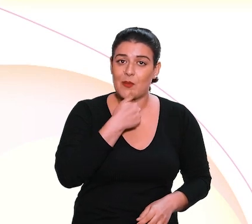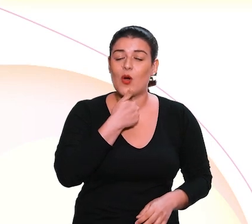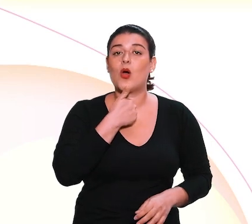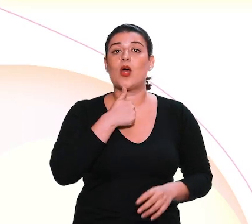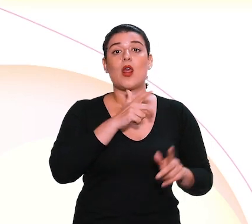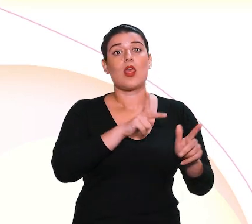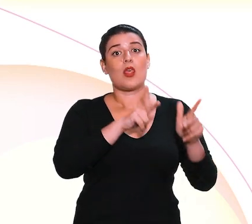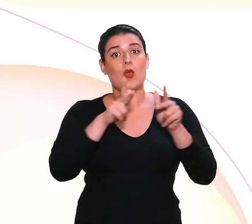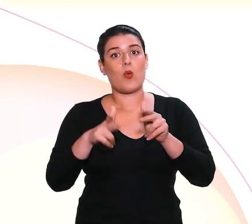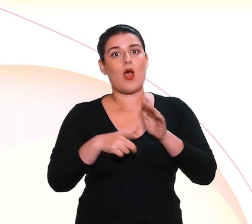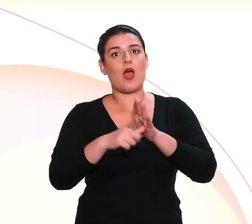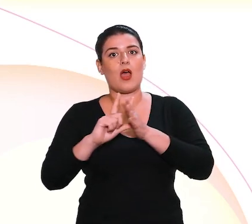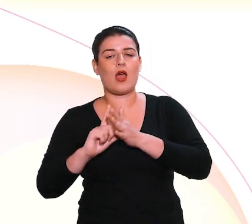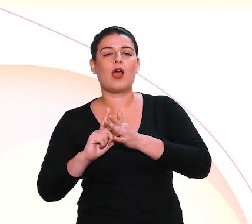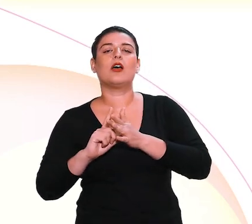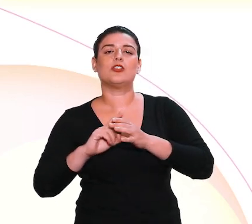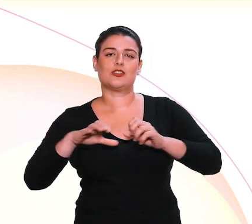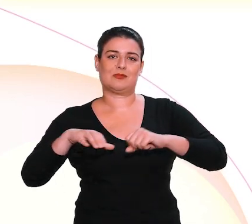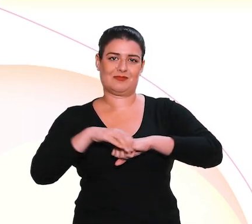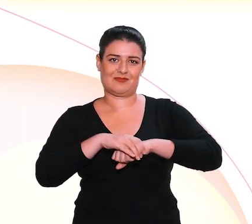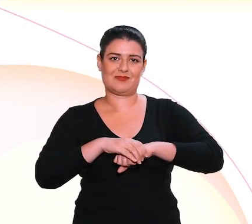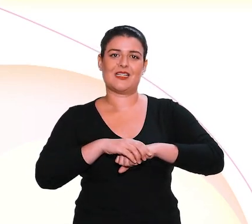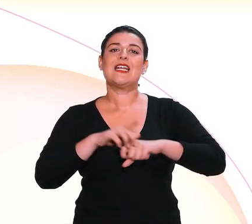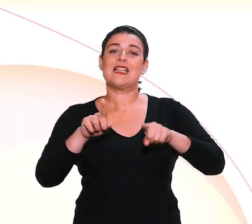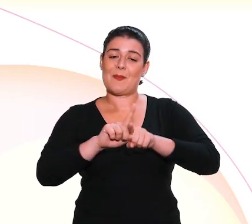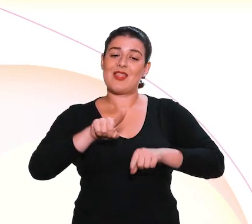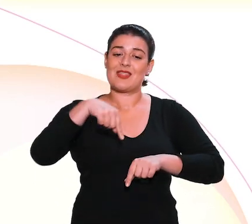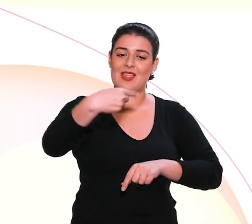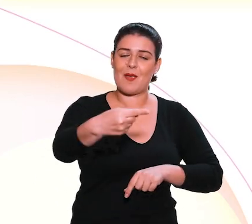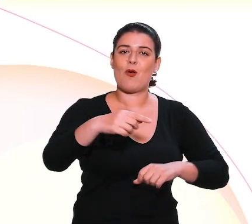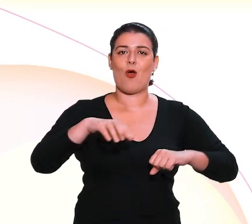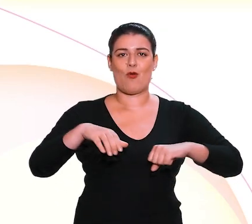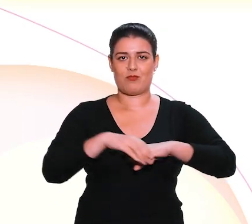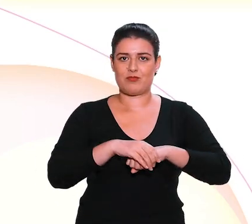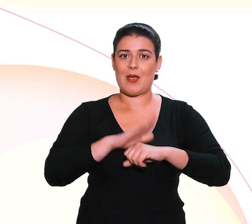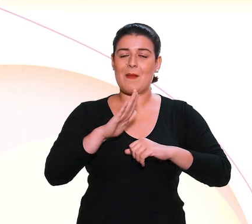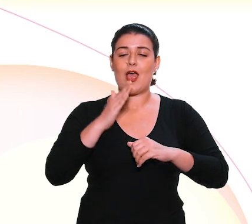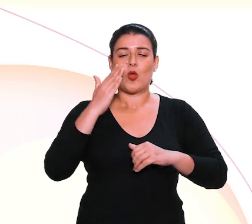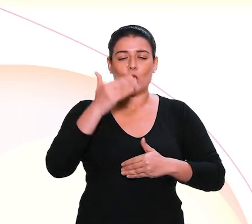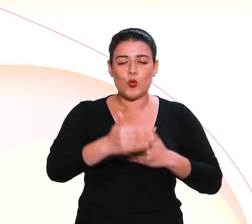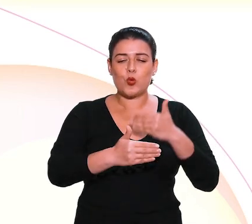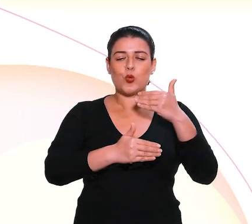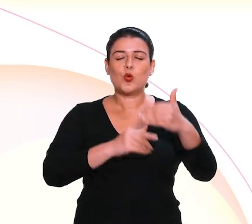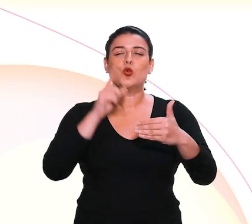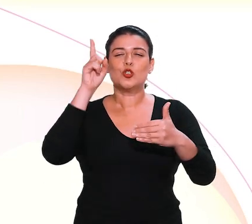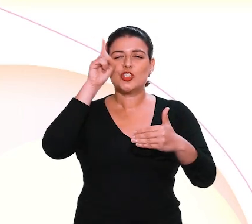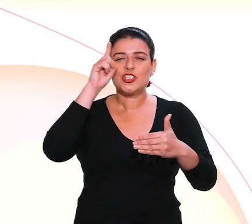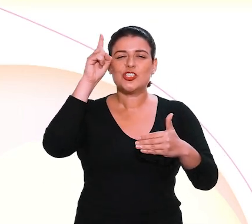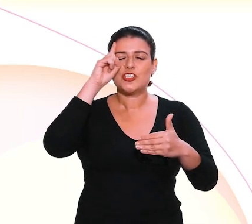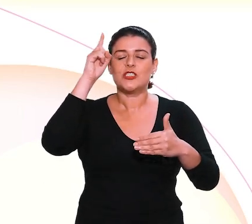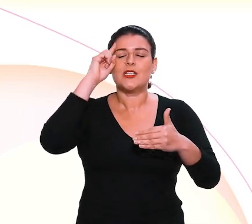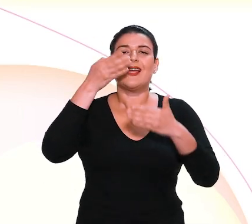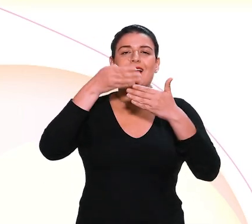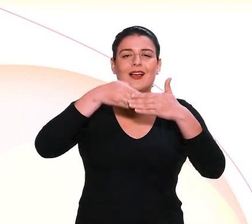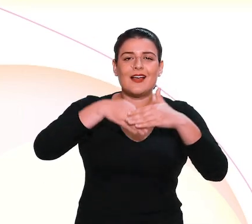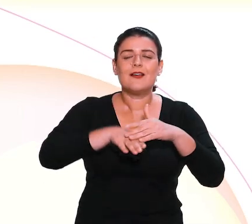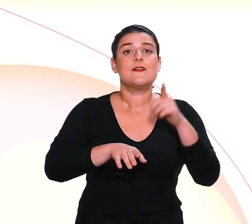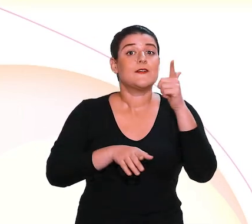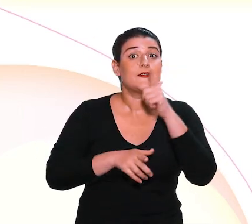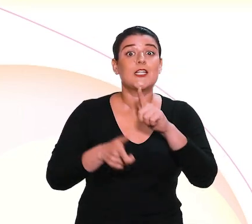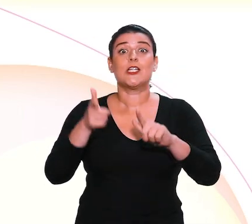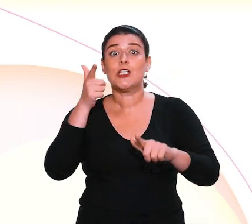tanto quanto foi o trabalho pré-protético. Mas é uma vitória a cada dia, eles vão se acostumando, eles